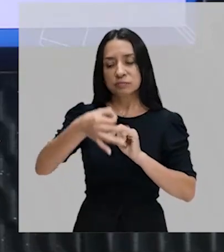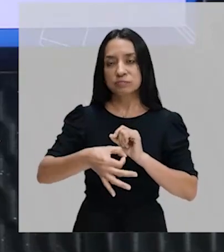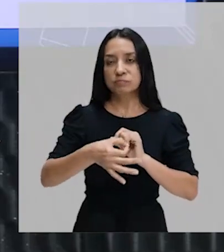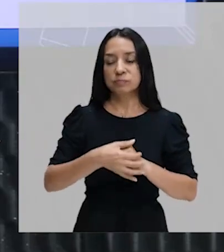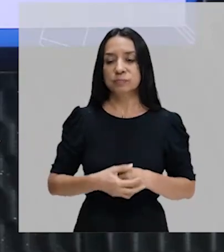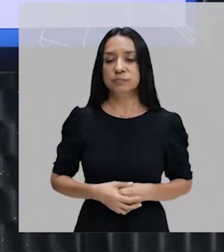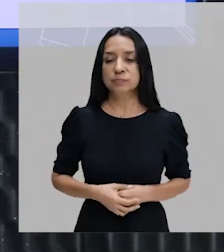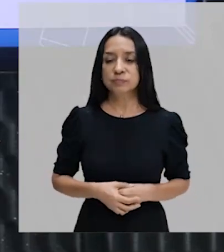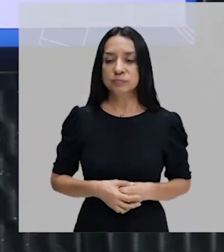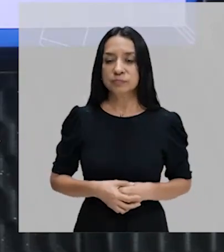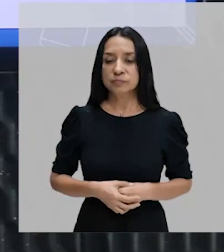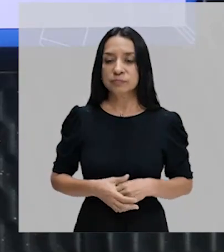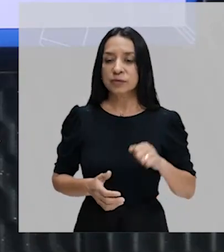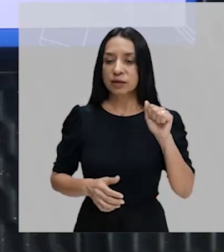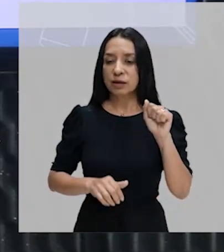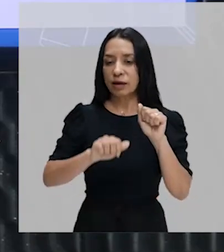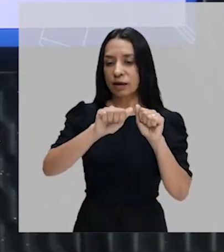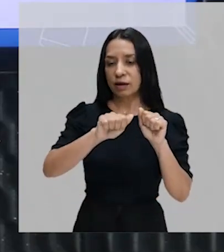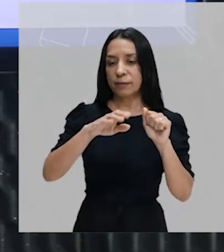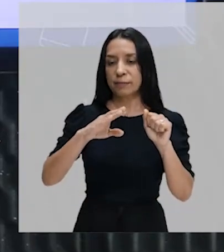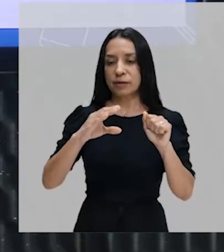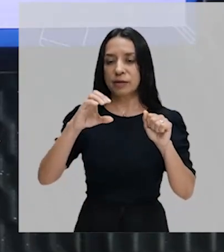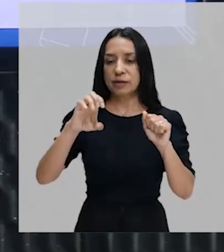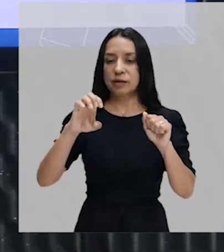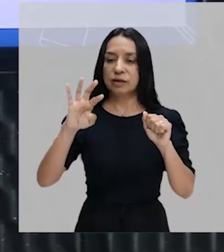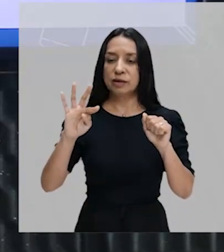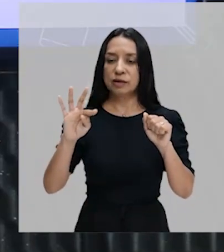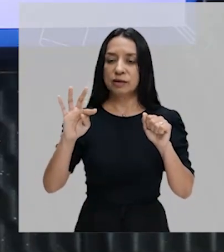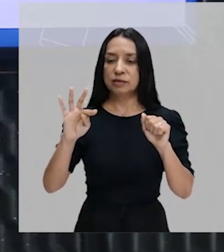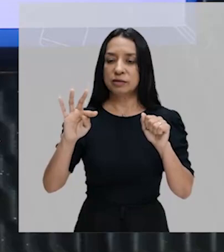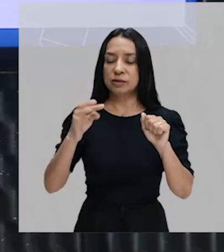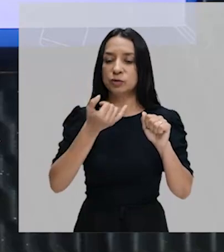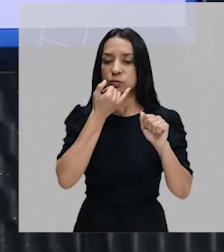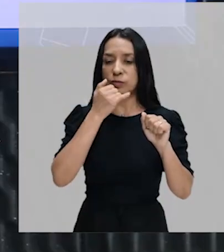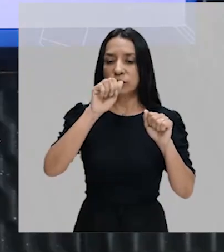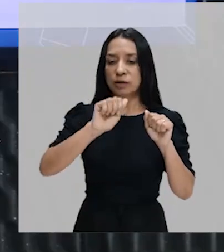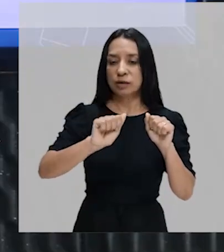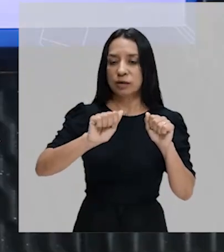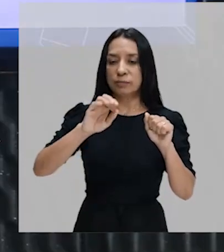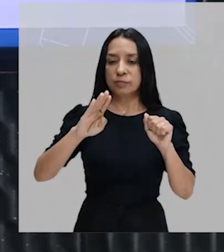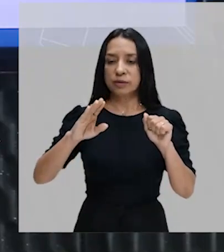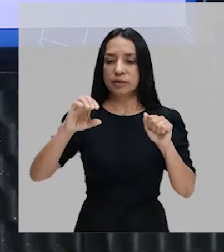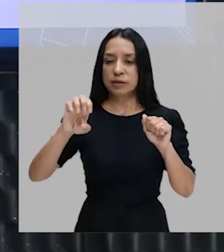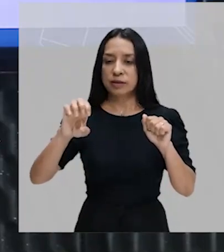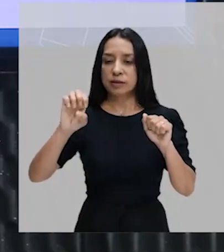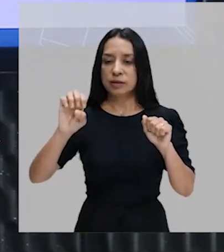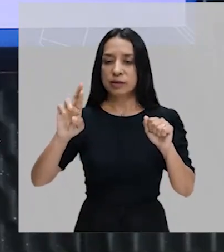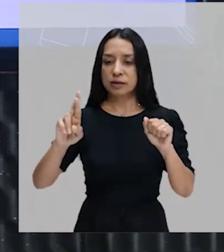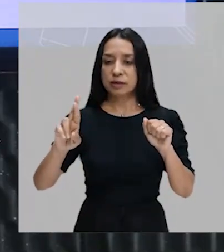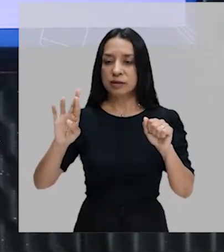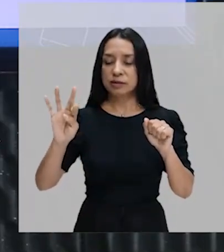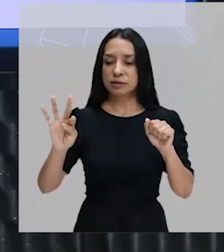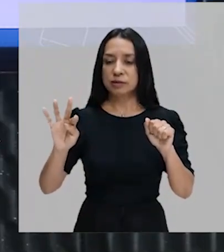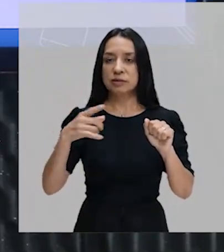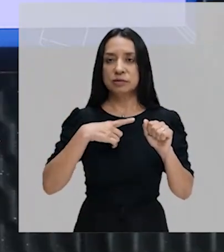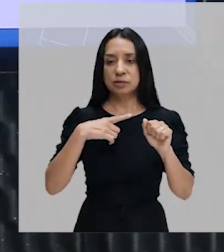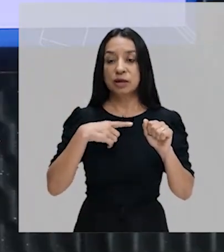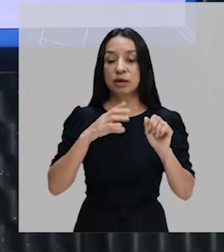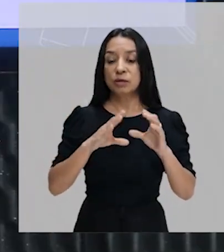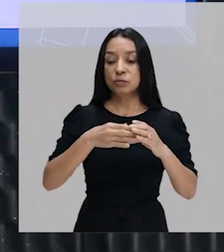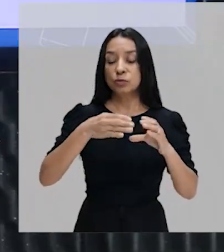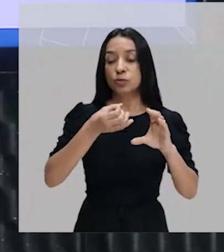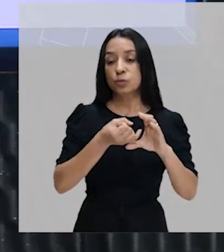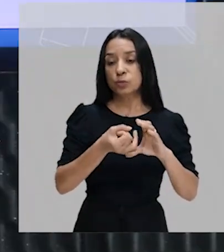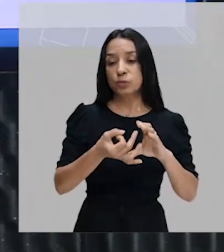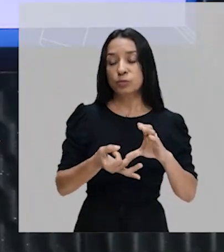conjunto A, B, E, R, T. Pronto. Aqui temos o nosso conjunto